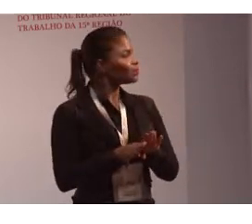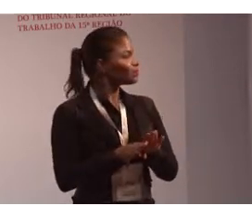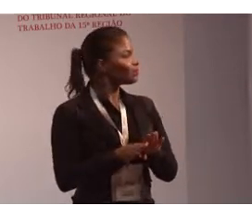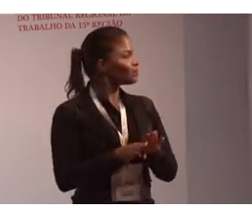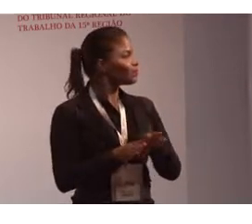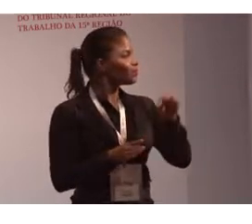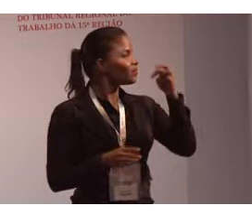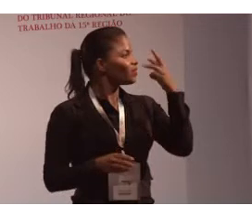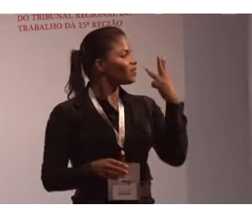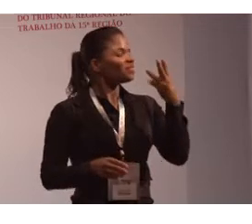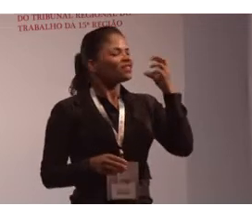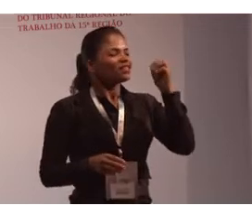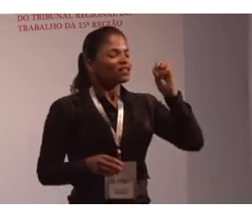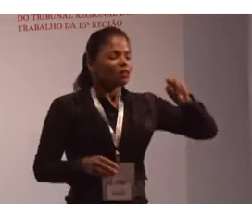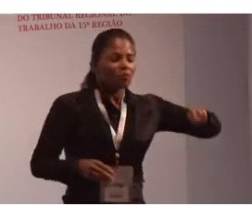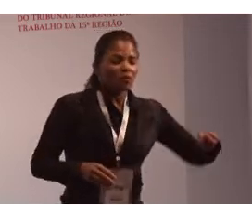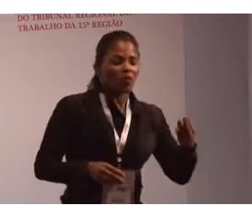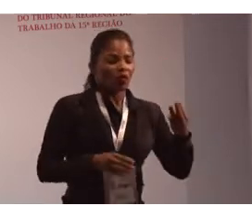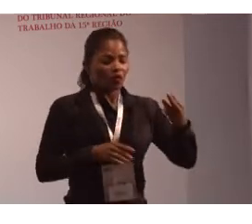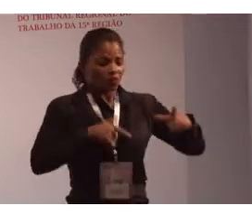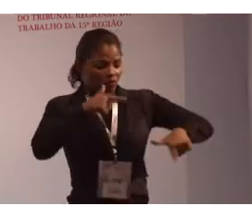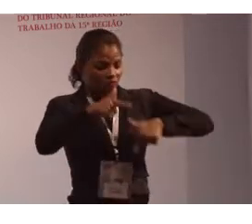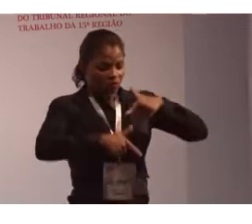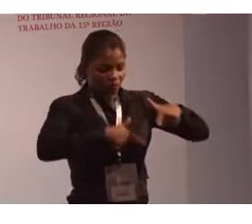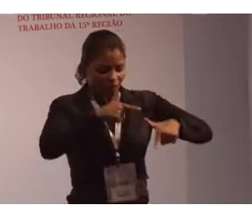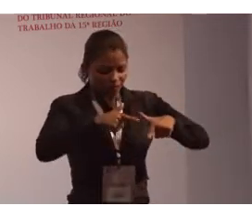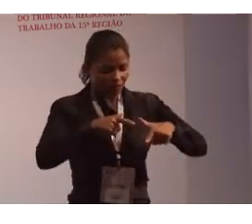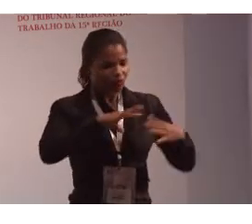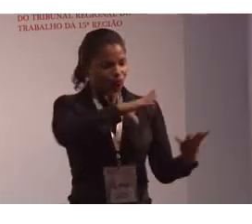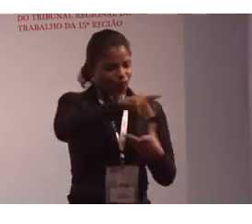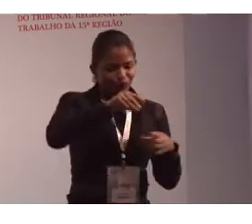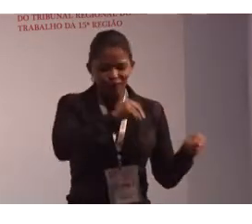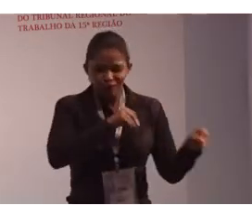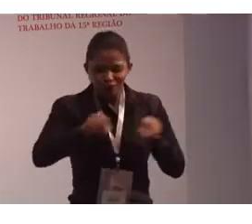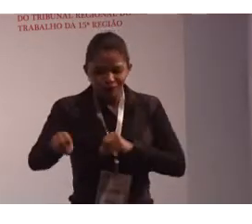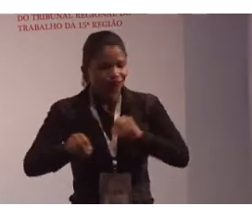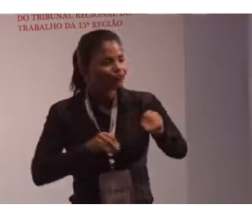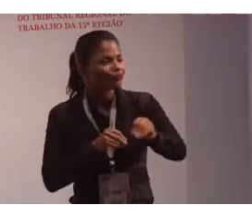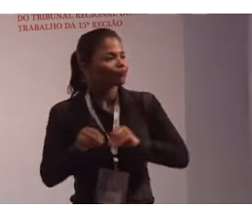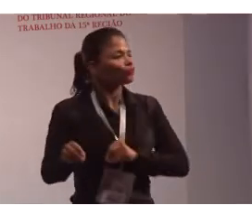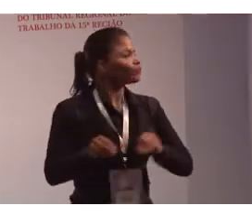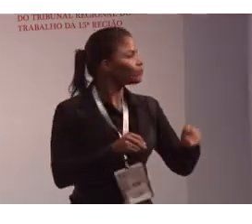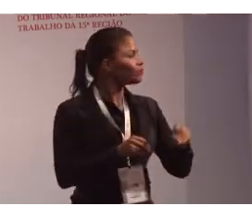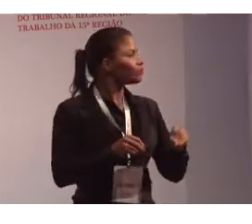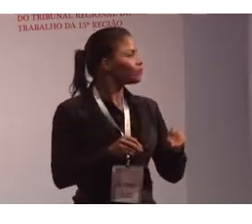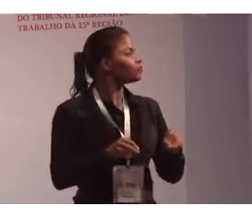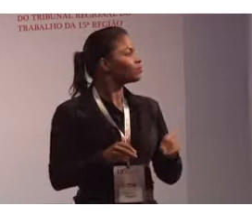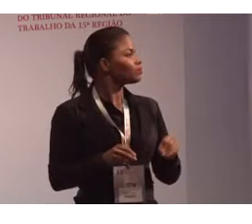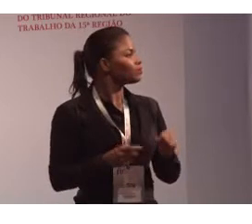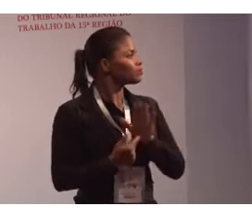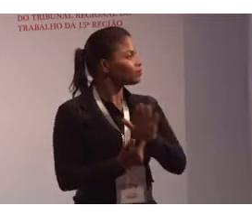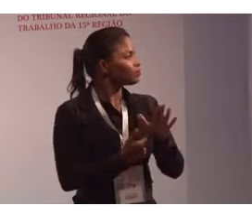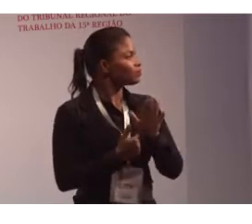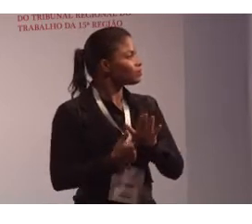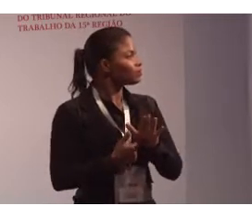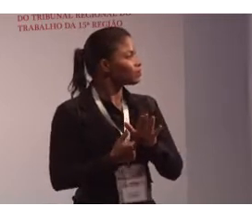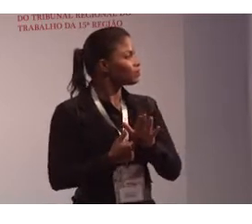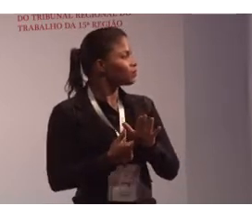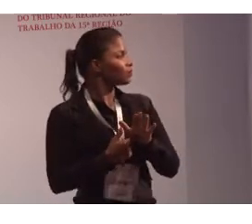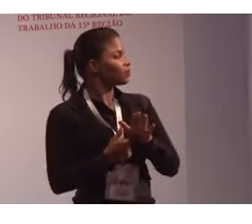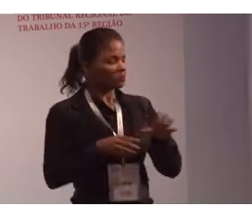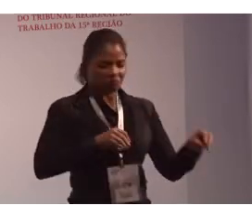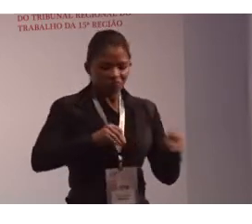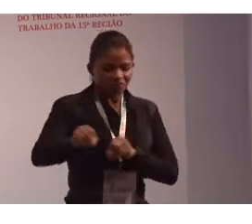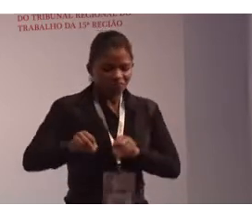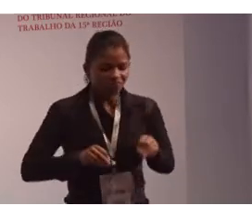quase 300 milhões de trabalhadores migrando no mundo. Tá? E aqui eu já vou me adiantar um pouquinho que essas ondas